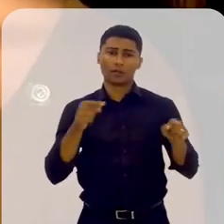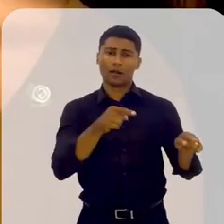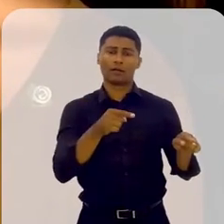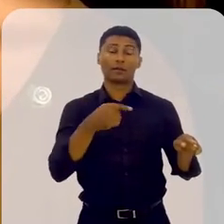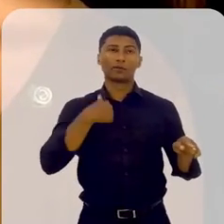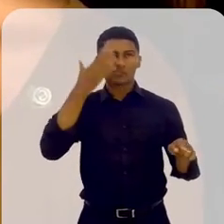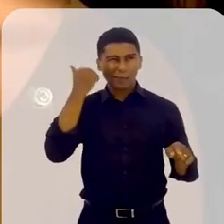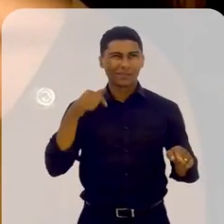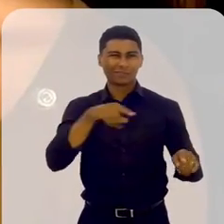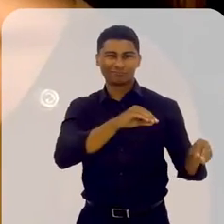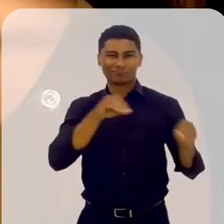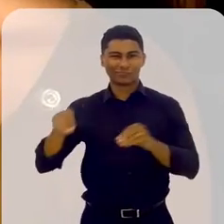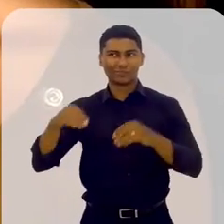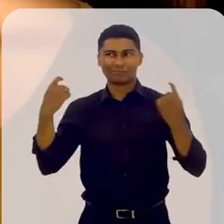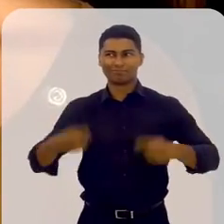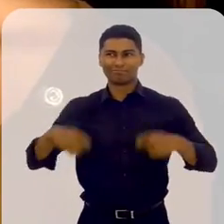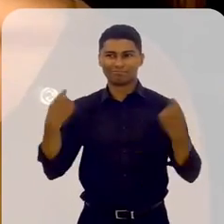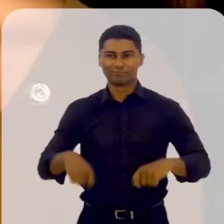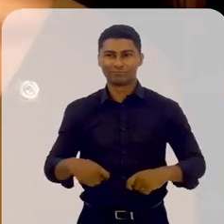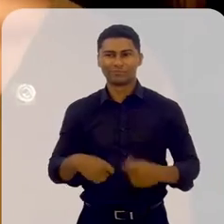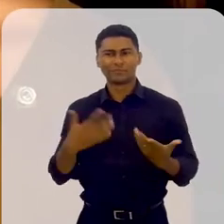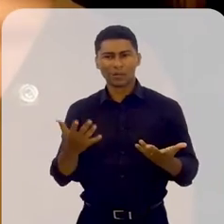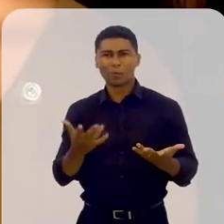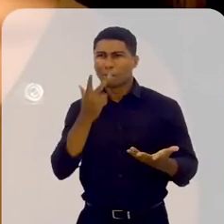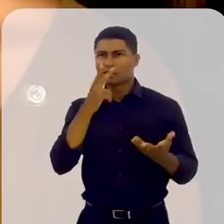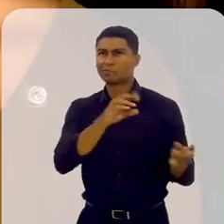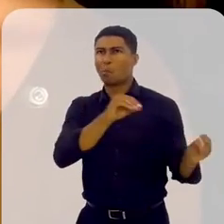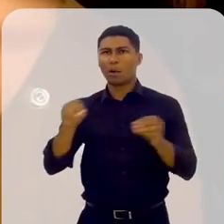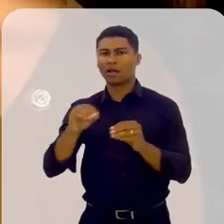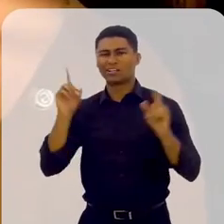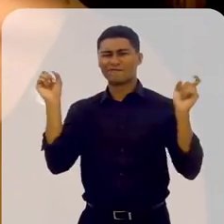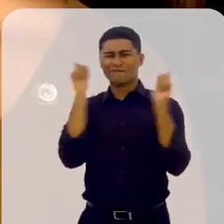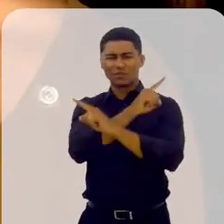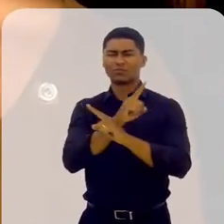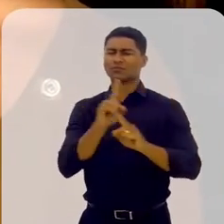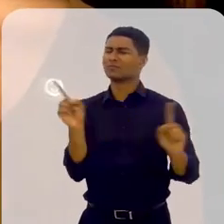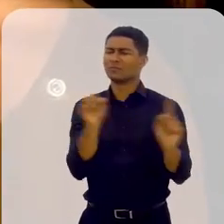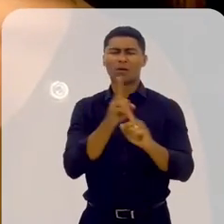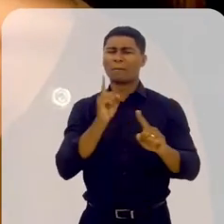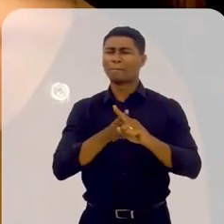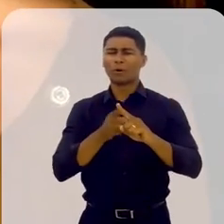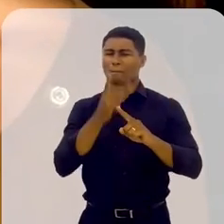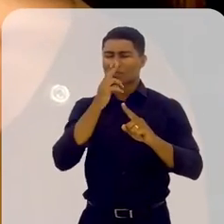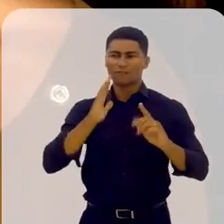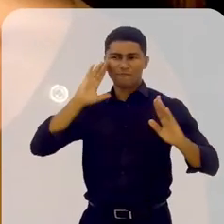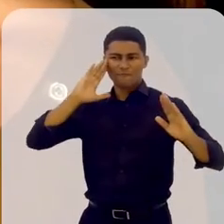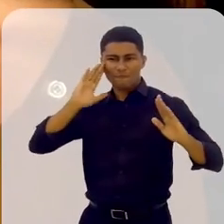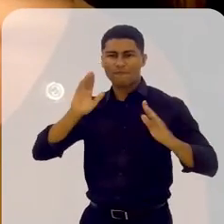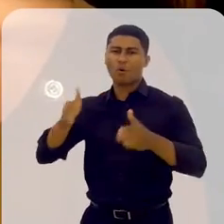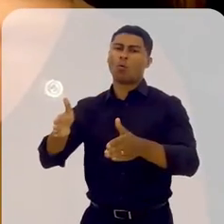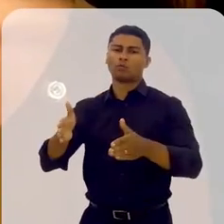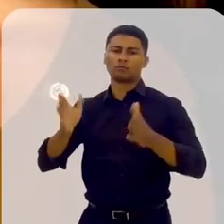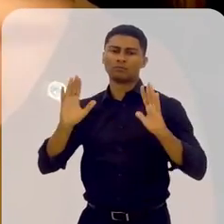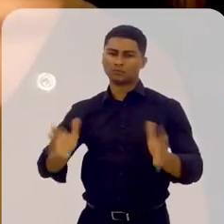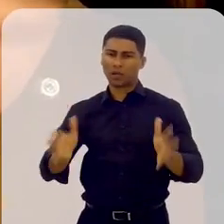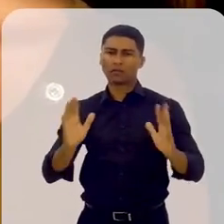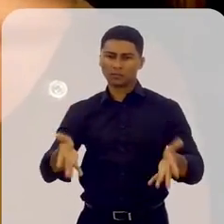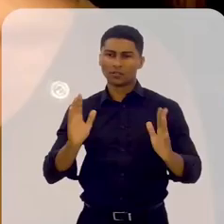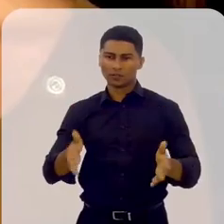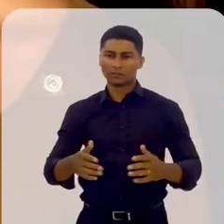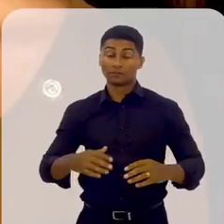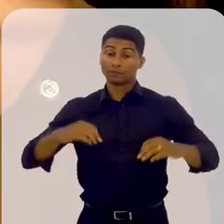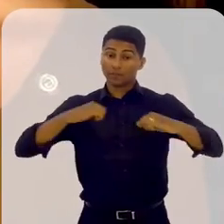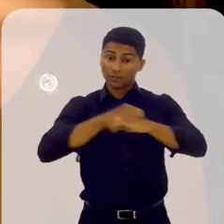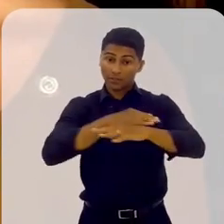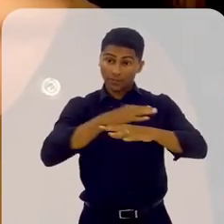E eu já sabia que eu queria vir para cá. Então não foi uma transição difícil, porque eu tinha um foco muito muito específico. Mas